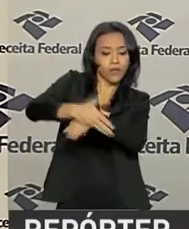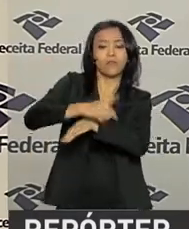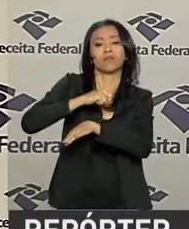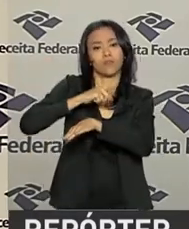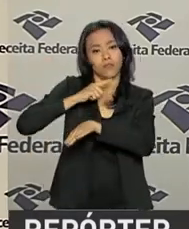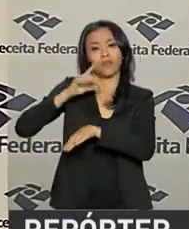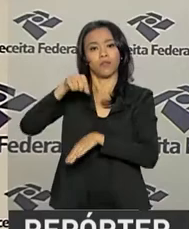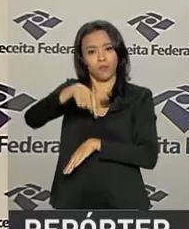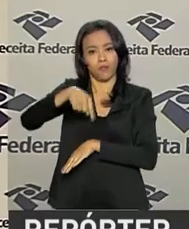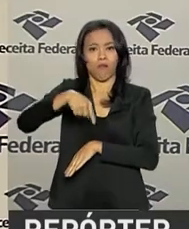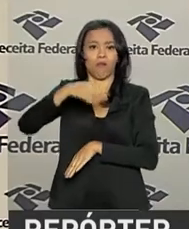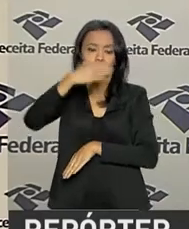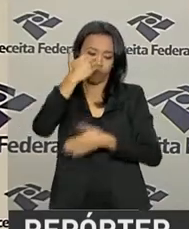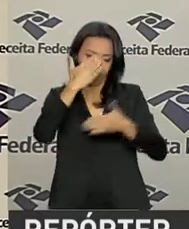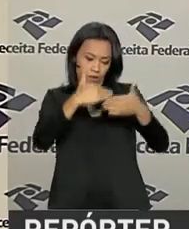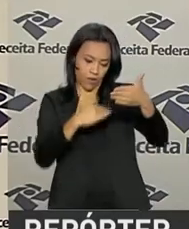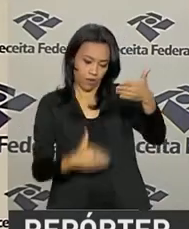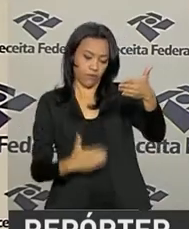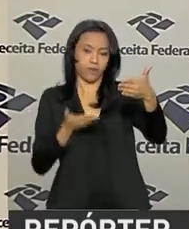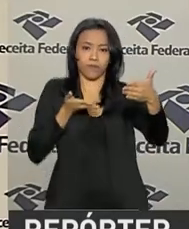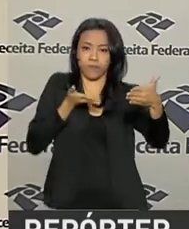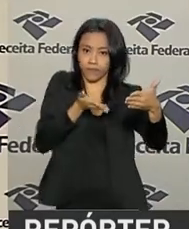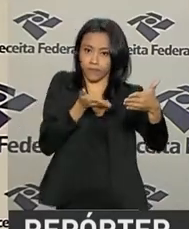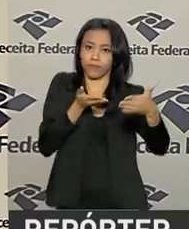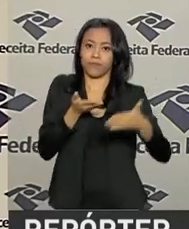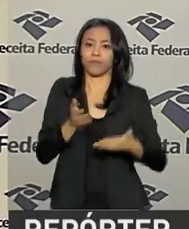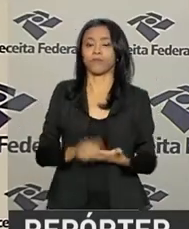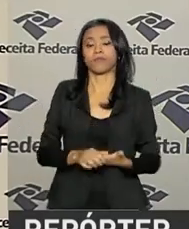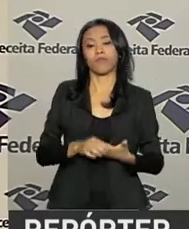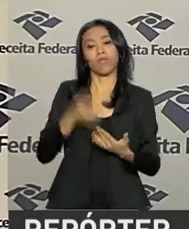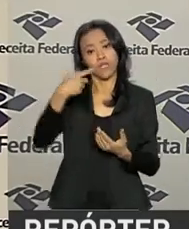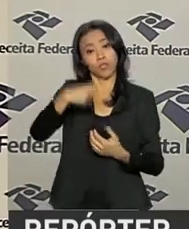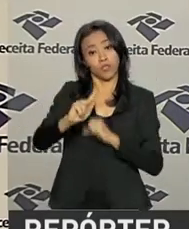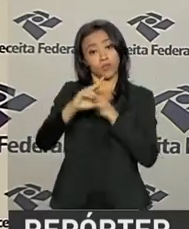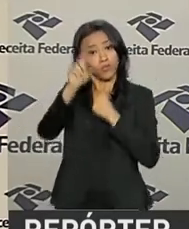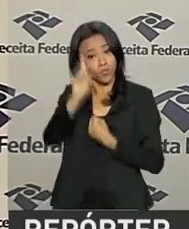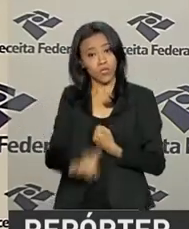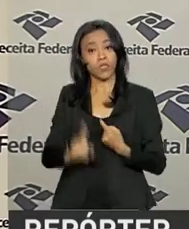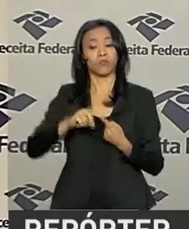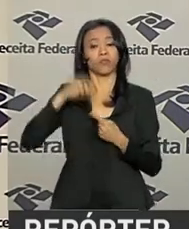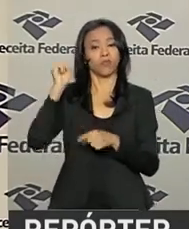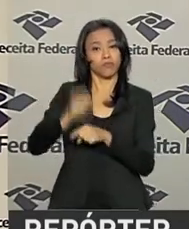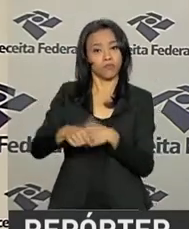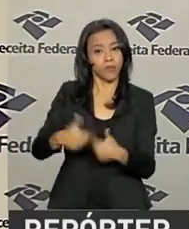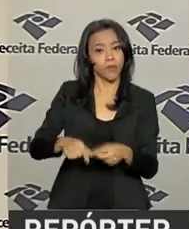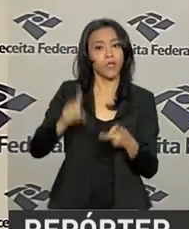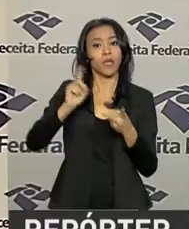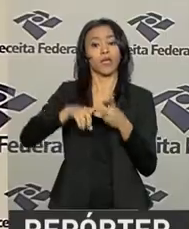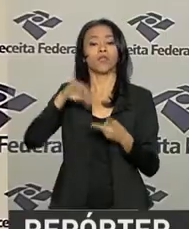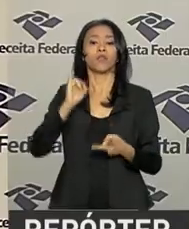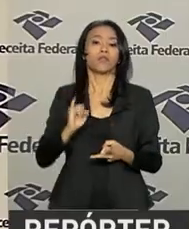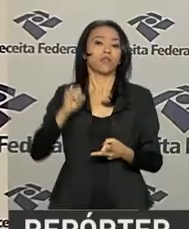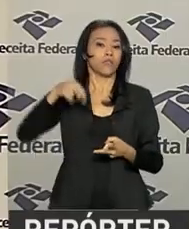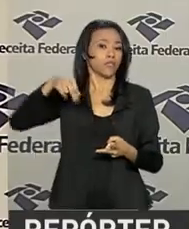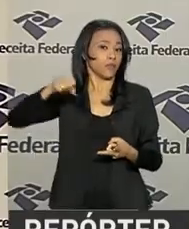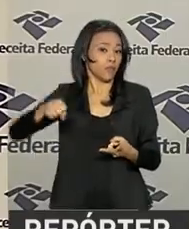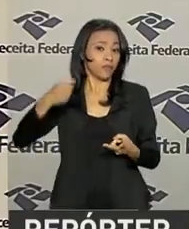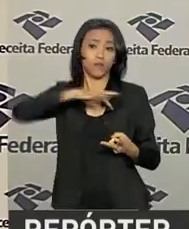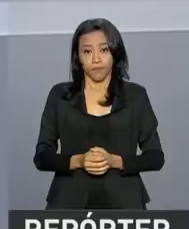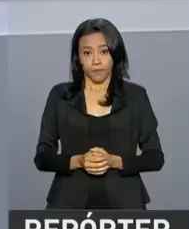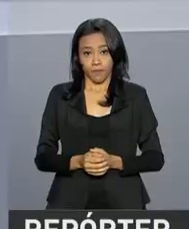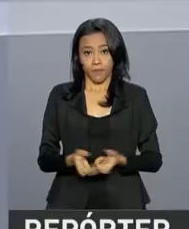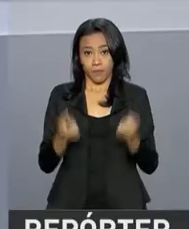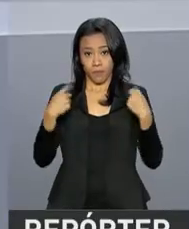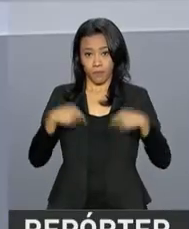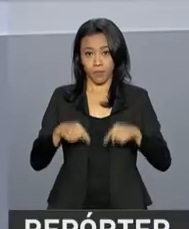direitos a preservar seus direitos previdenciários e trabalhistas tudo está garantido nessa plataforma tecnológica